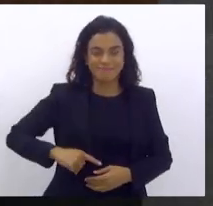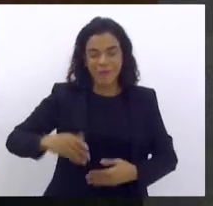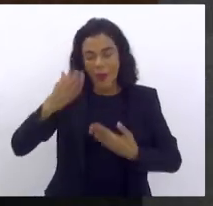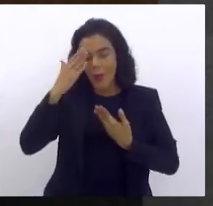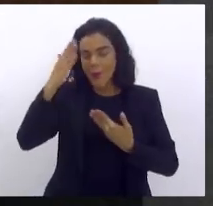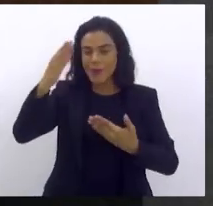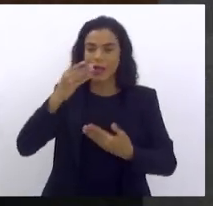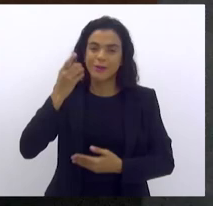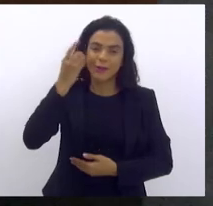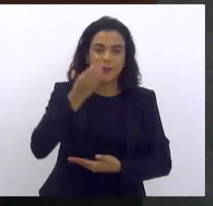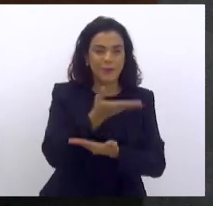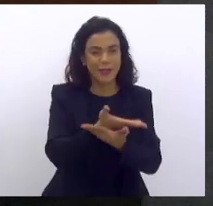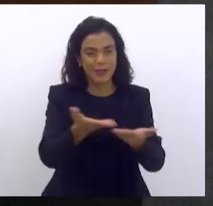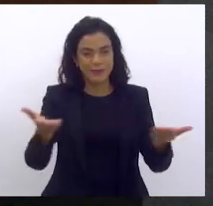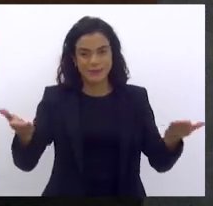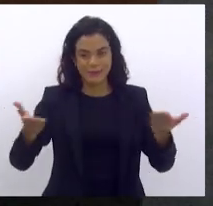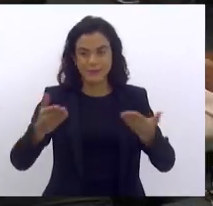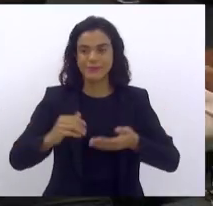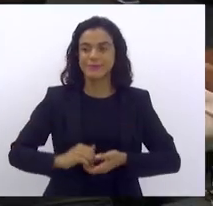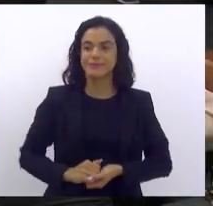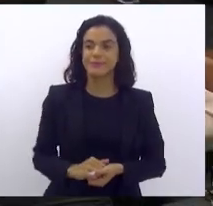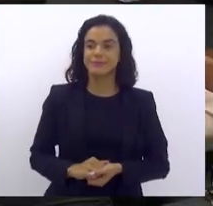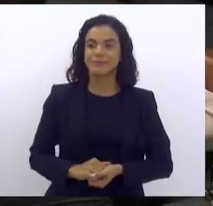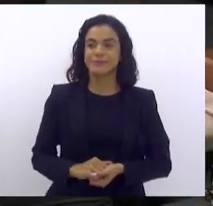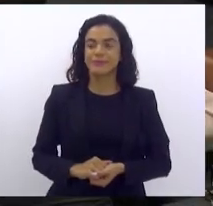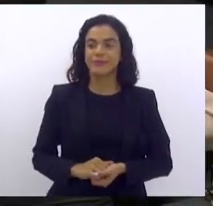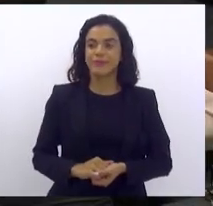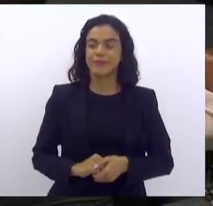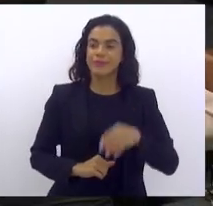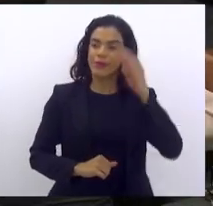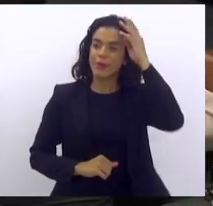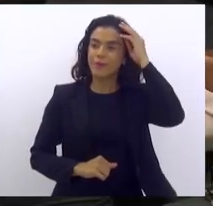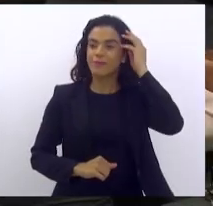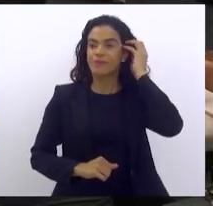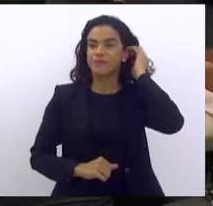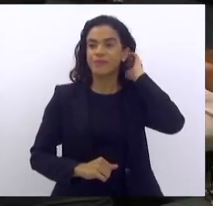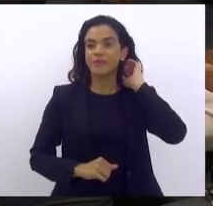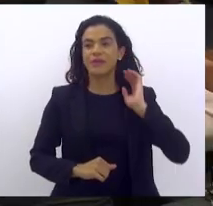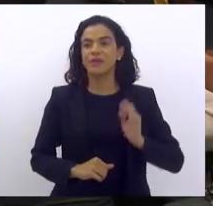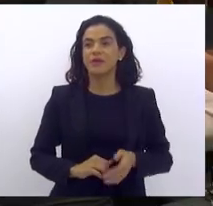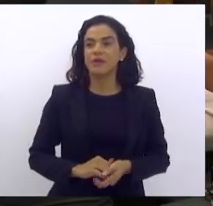obrigada, deputadas e deputados. Só, nobre,